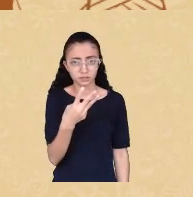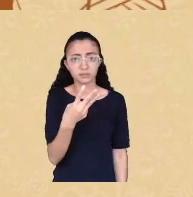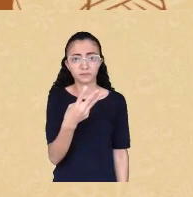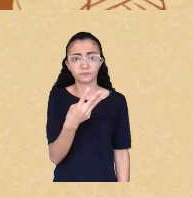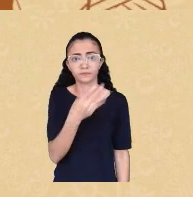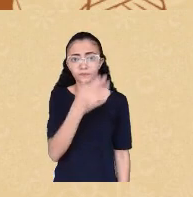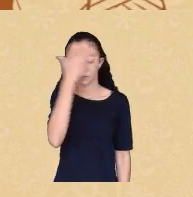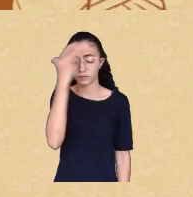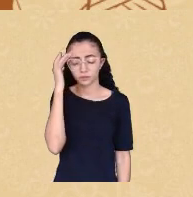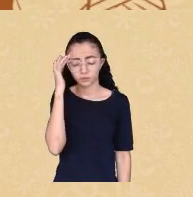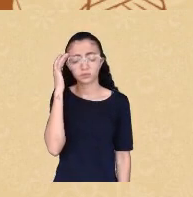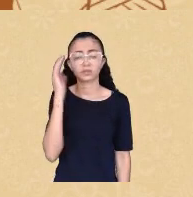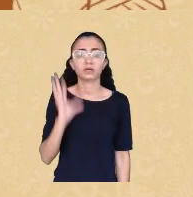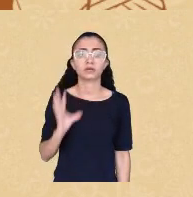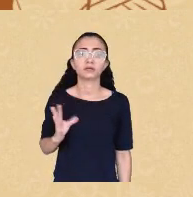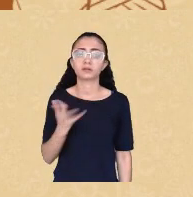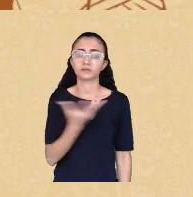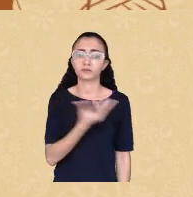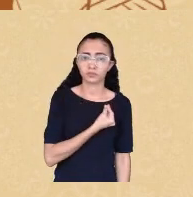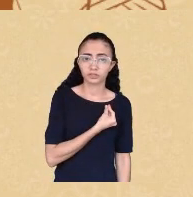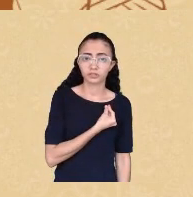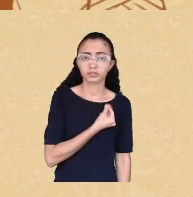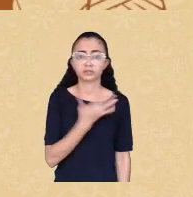31 anos, 32 ali.